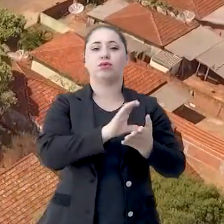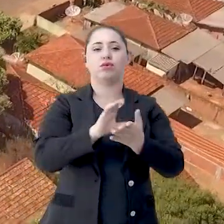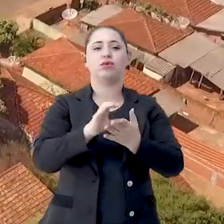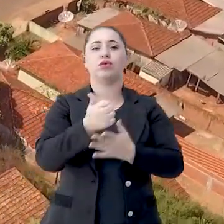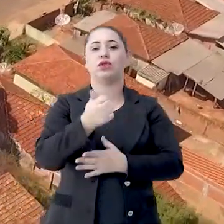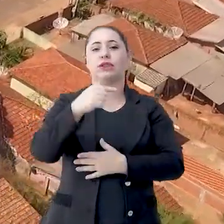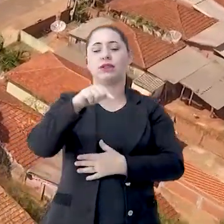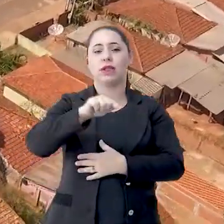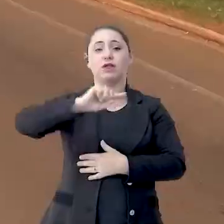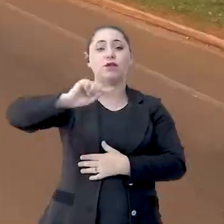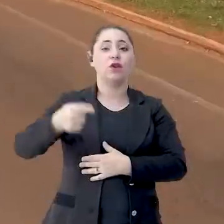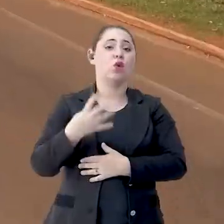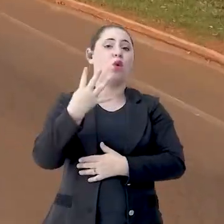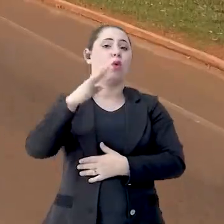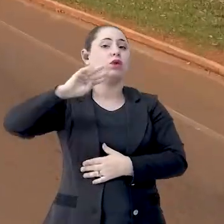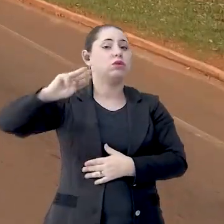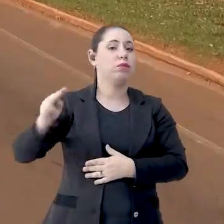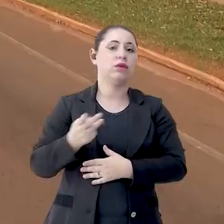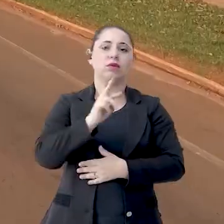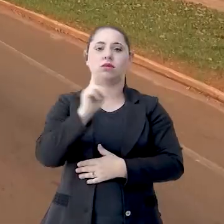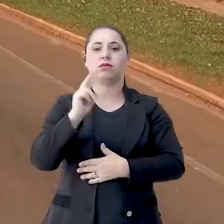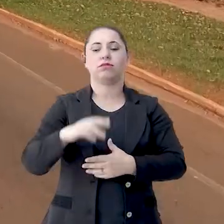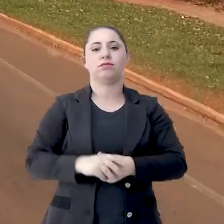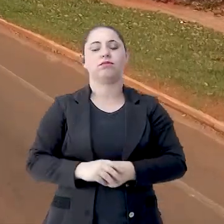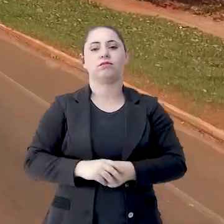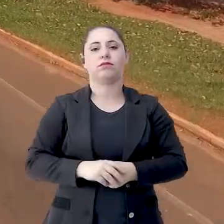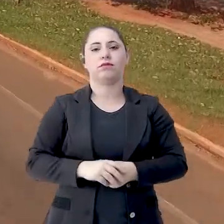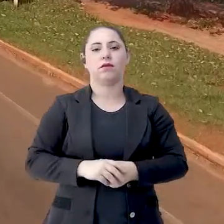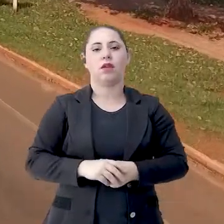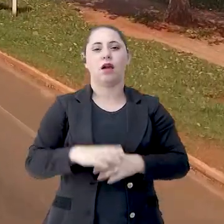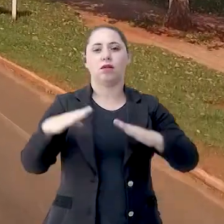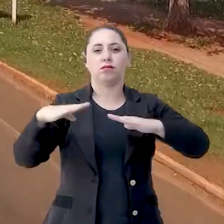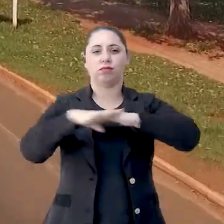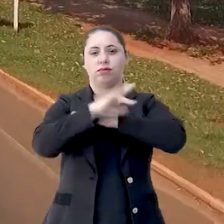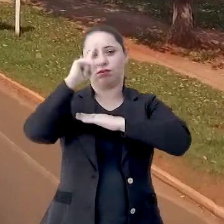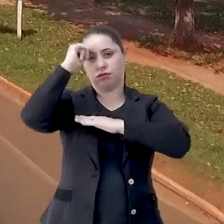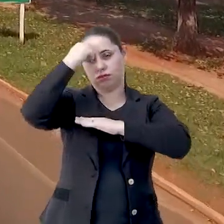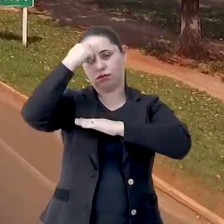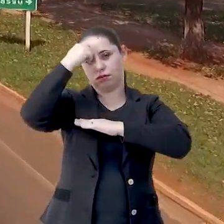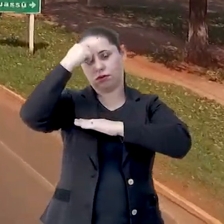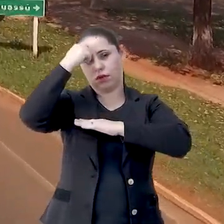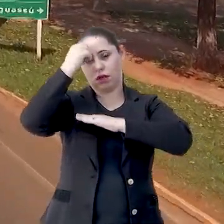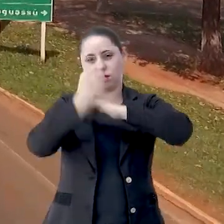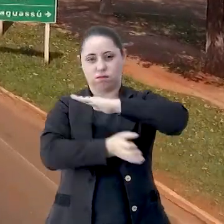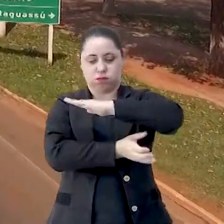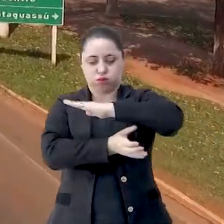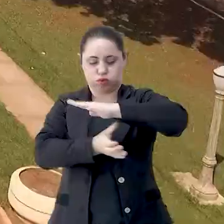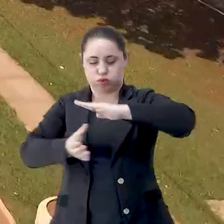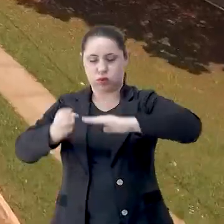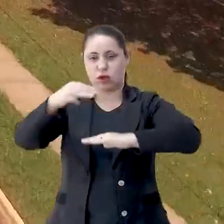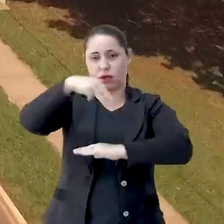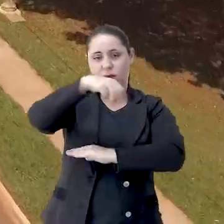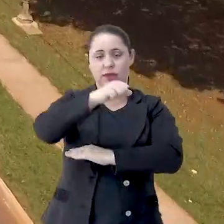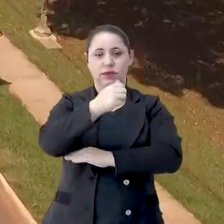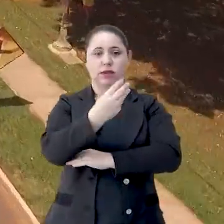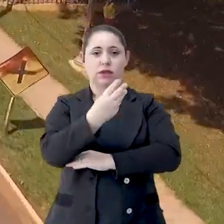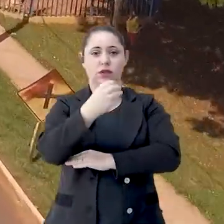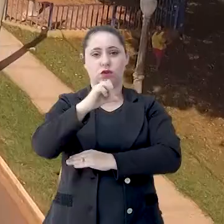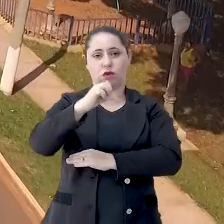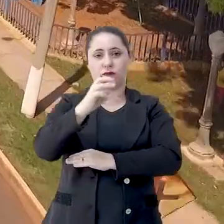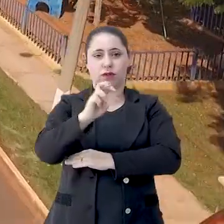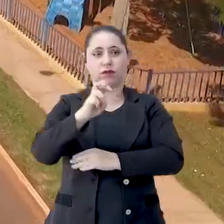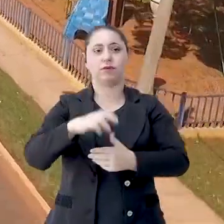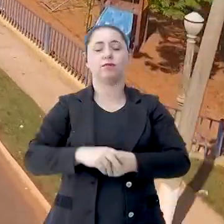em execução no município, com recursos totais de 17,4 milhões de reais. Com a